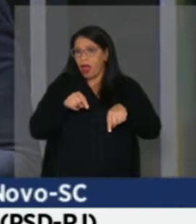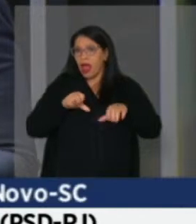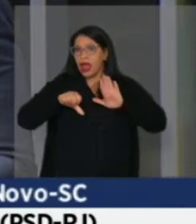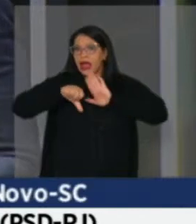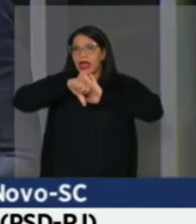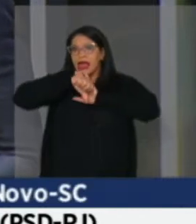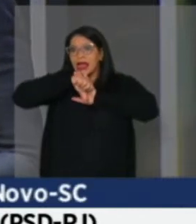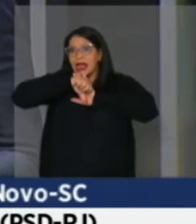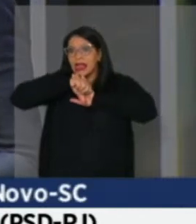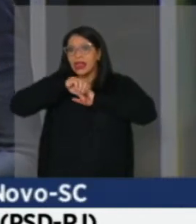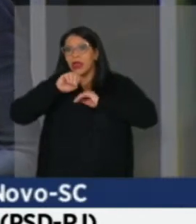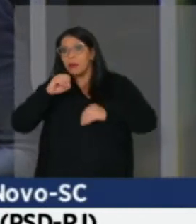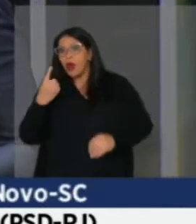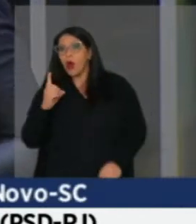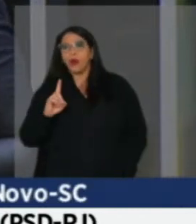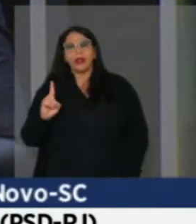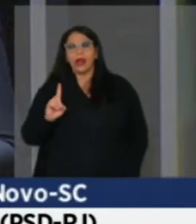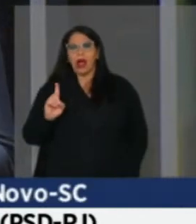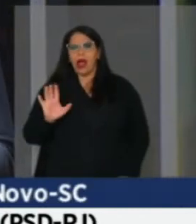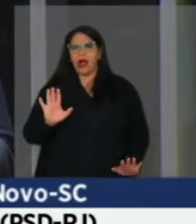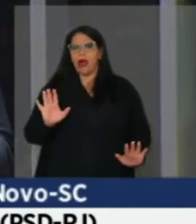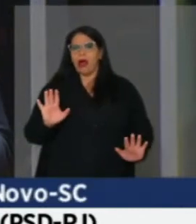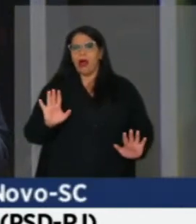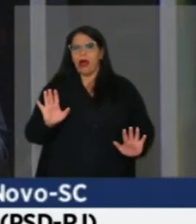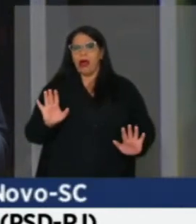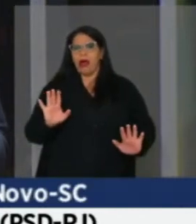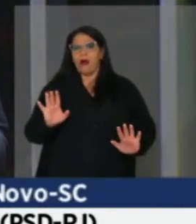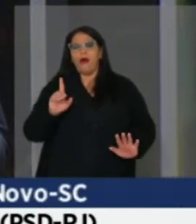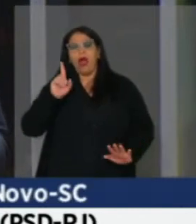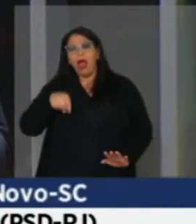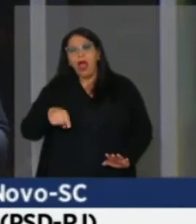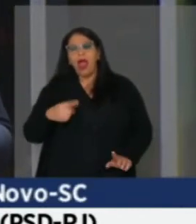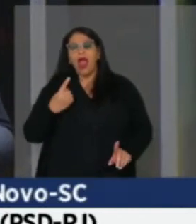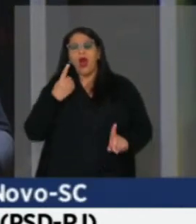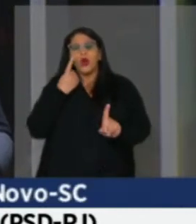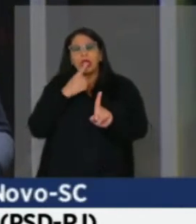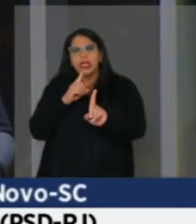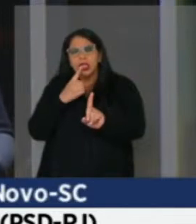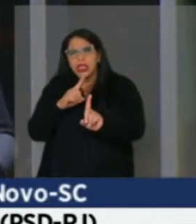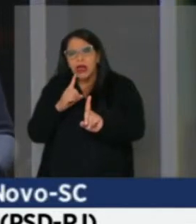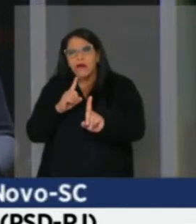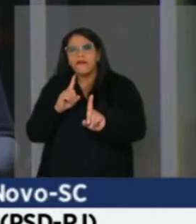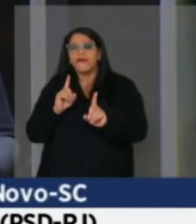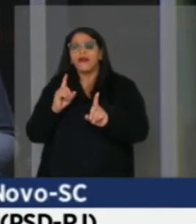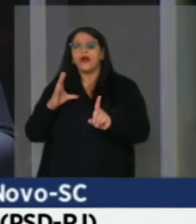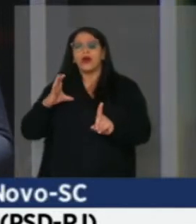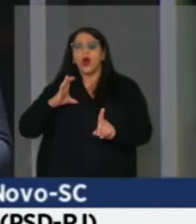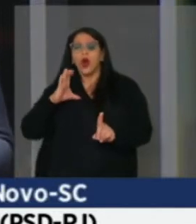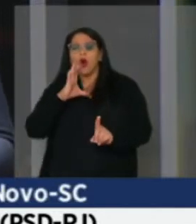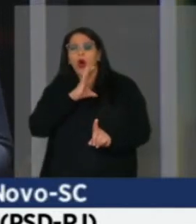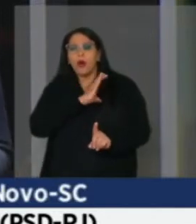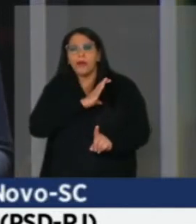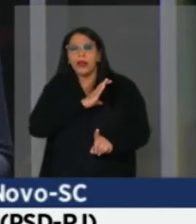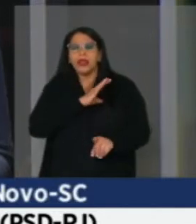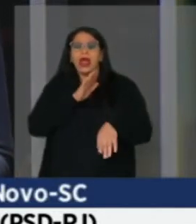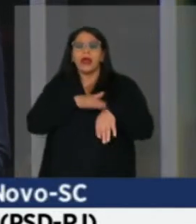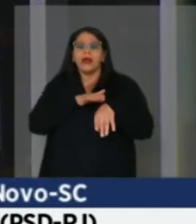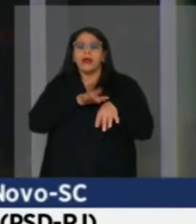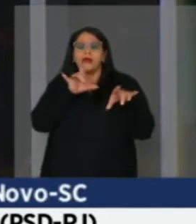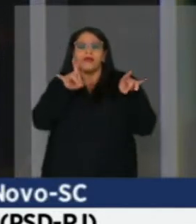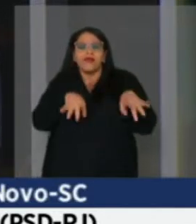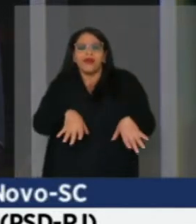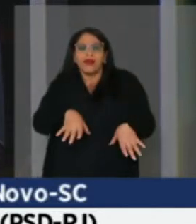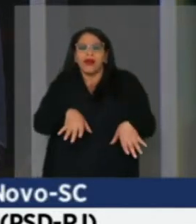ou não. Portanto, o desafio de que o relator lá do Comitê de Ética renuncie ou coisa do tipo não